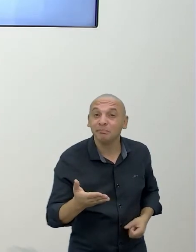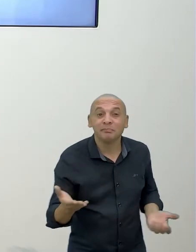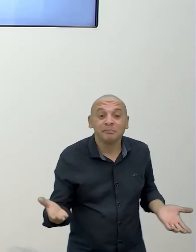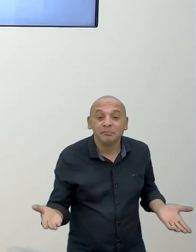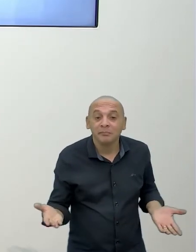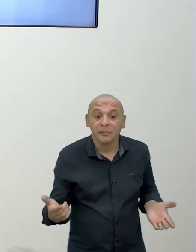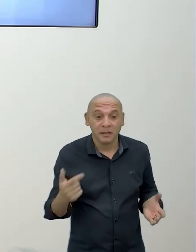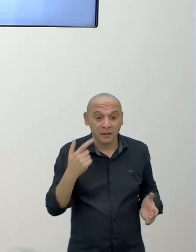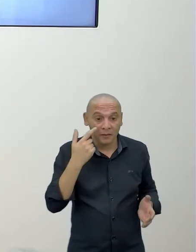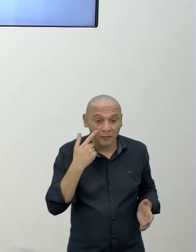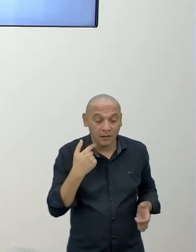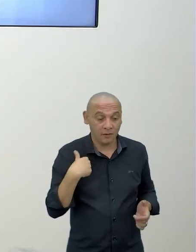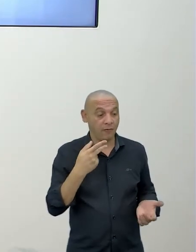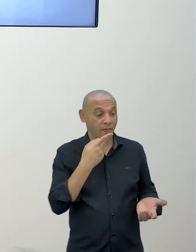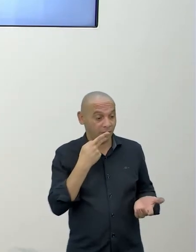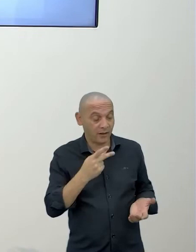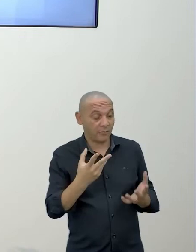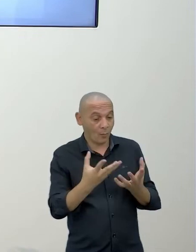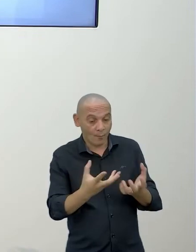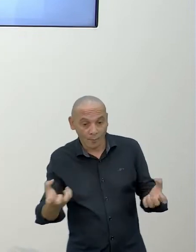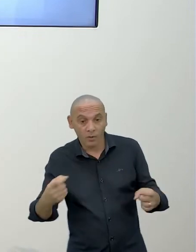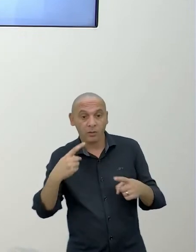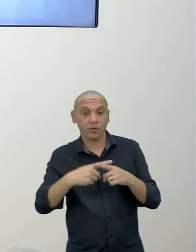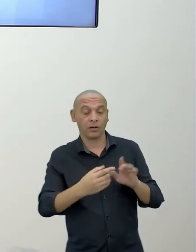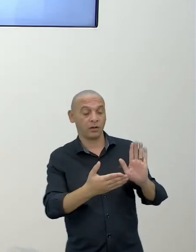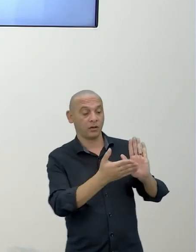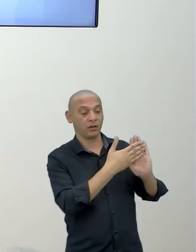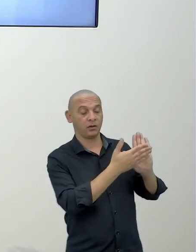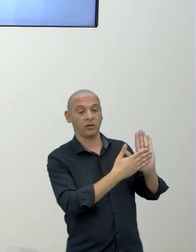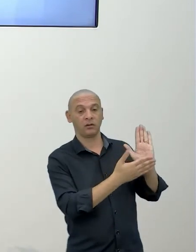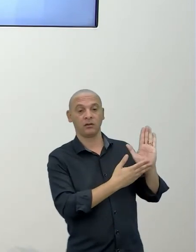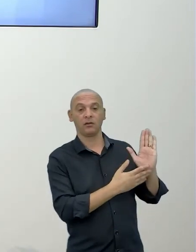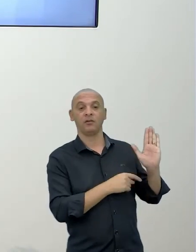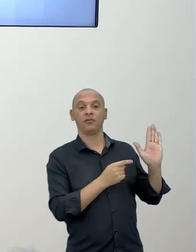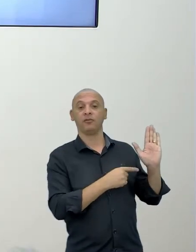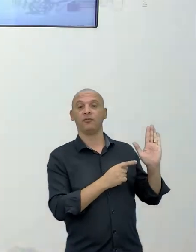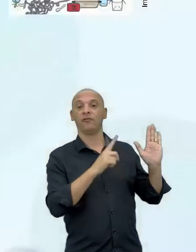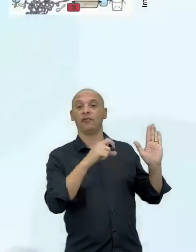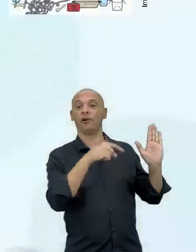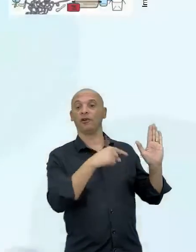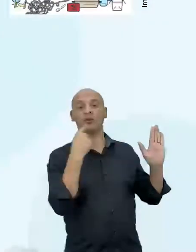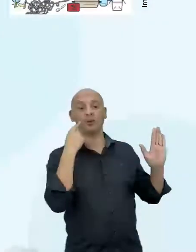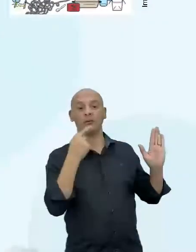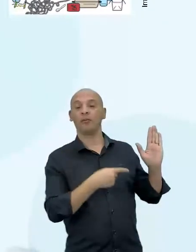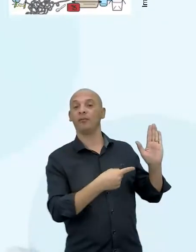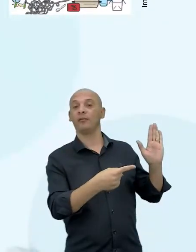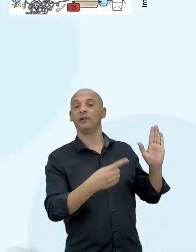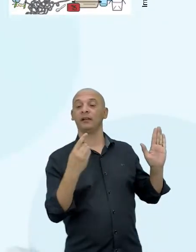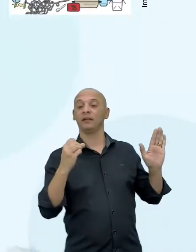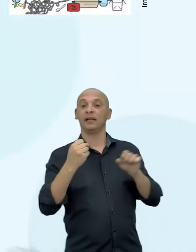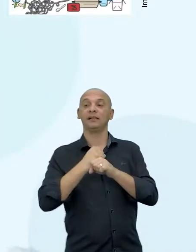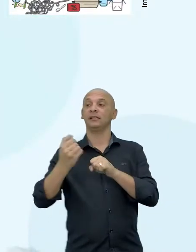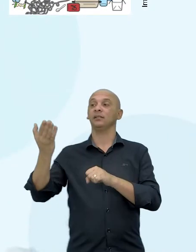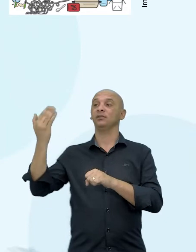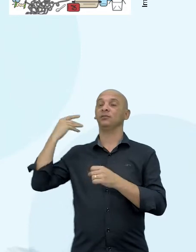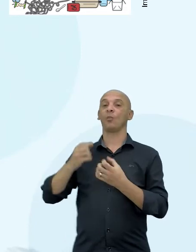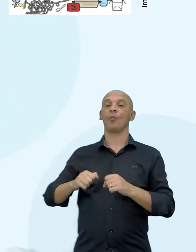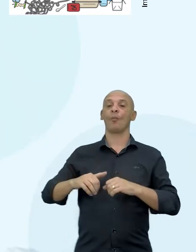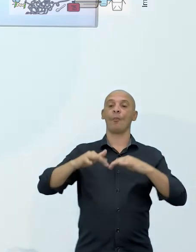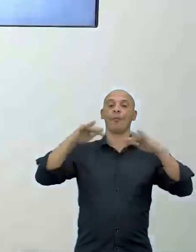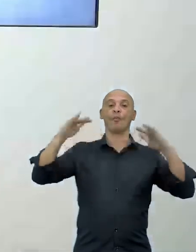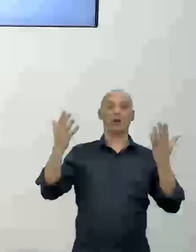estava verde-limão. Se eu não tenho provas, isso não serve de nada. E aí eu mostro, eu tô falando que o laguinho secou